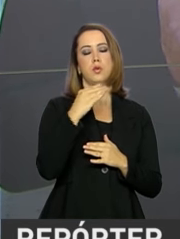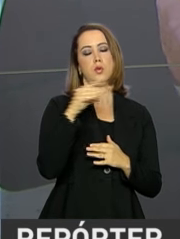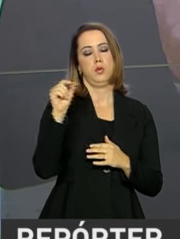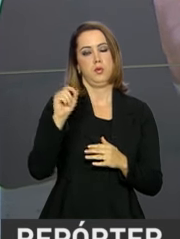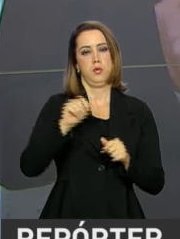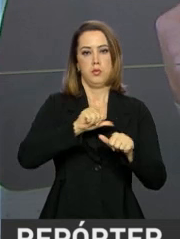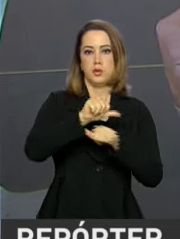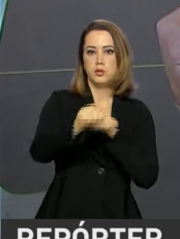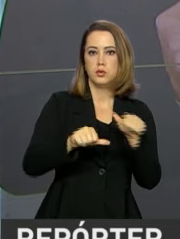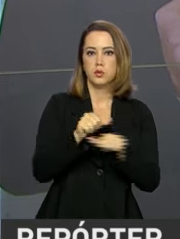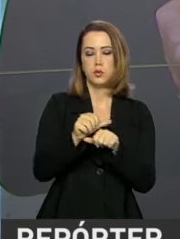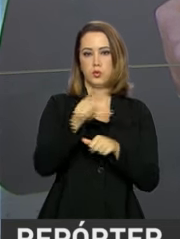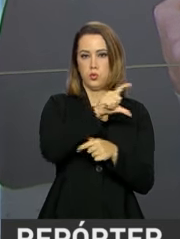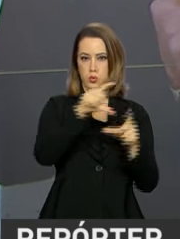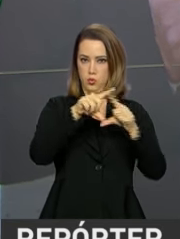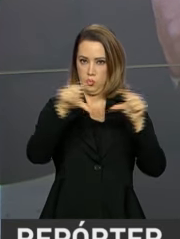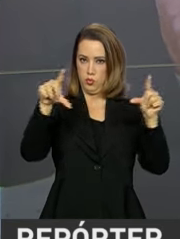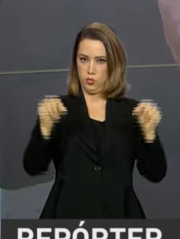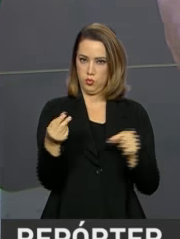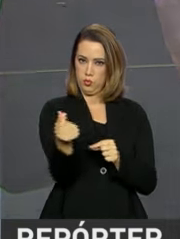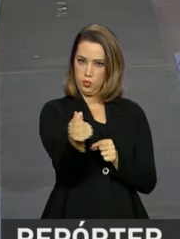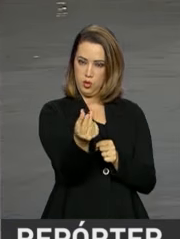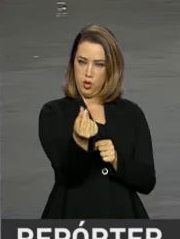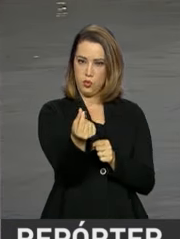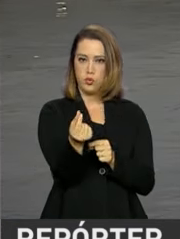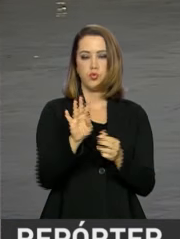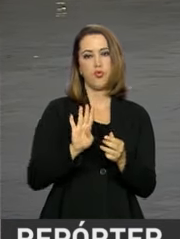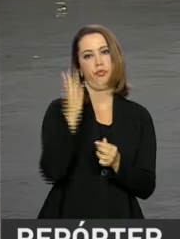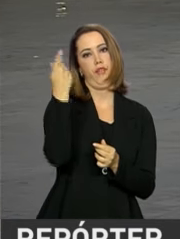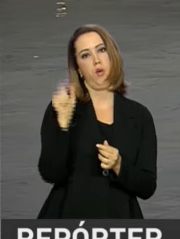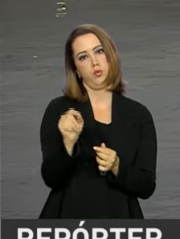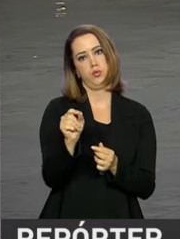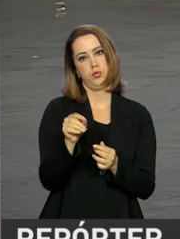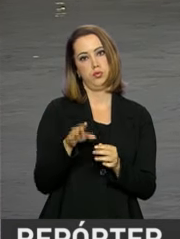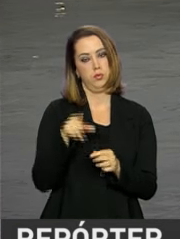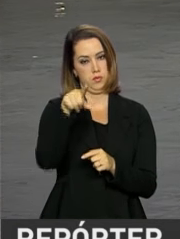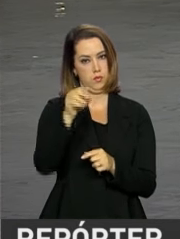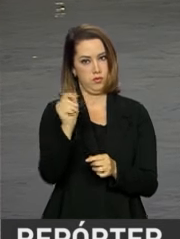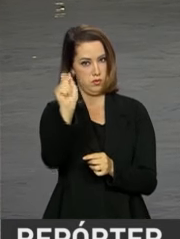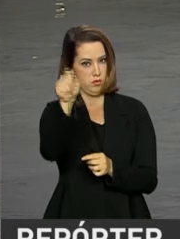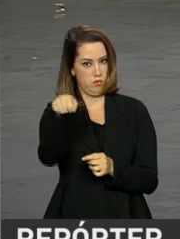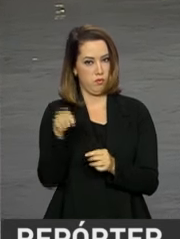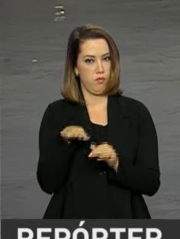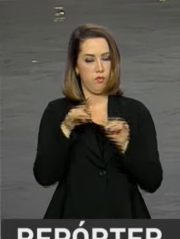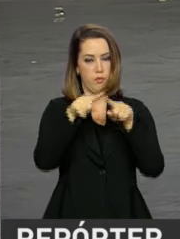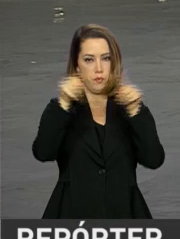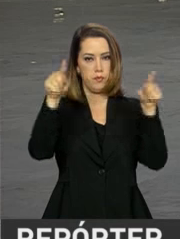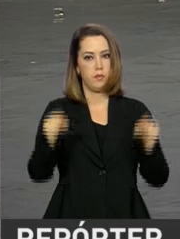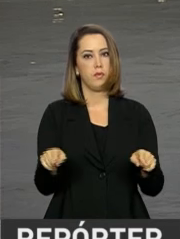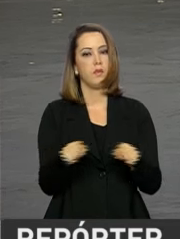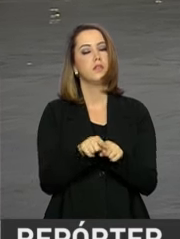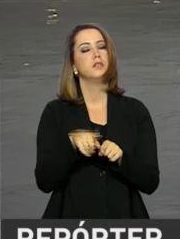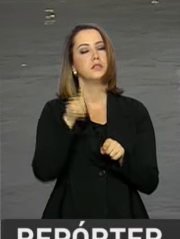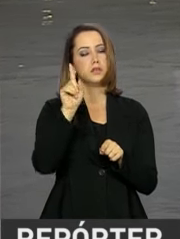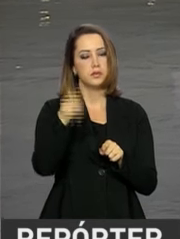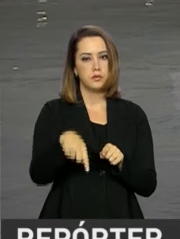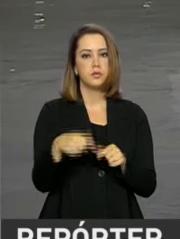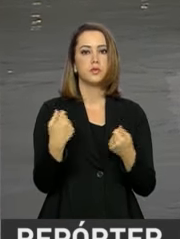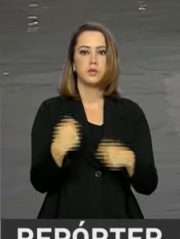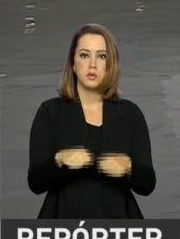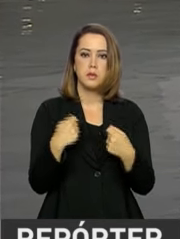isso? É isso mesmo, Renata, e essa troca tem de ser feita pela instituição financeira de forma imediata. É o